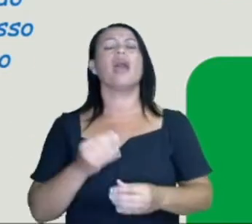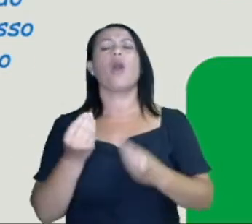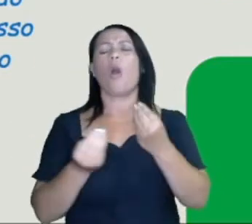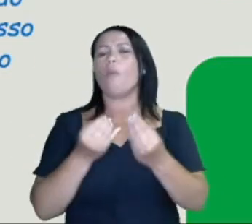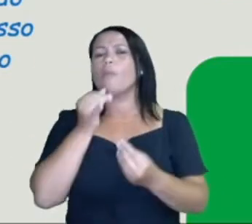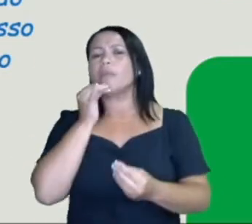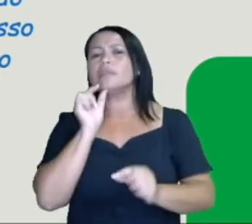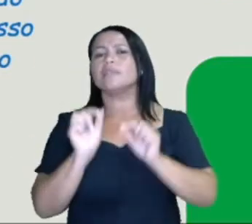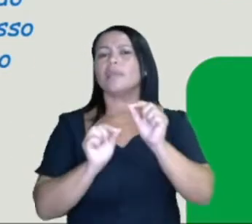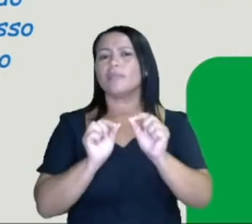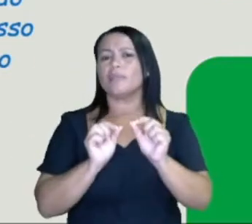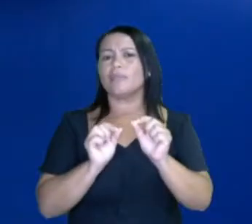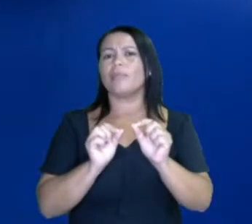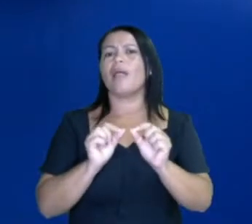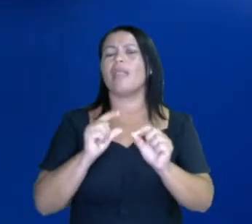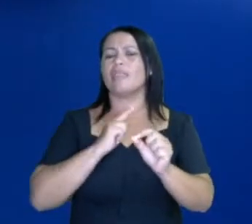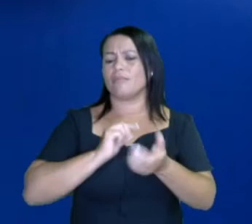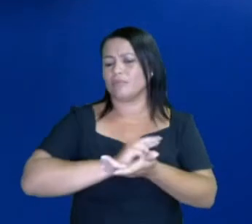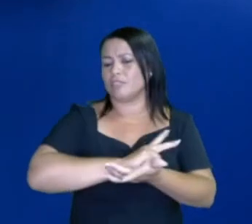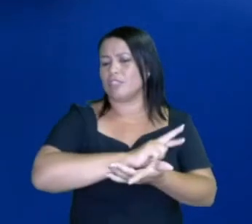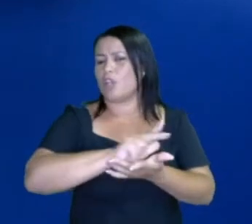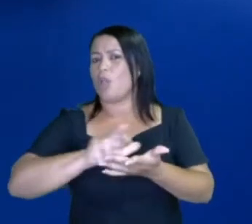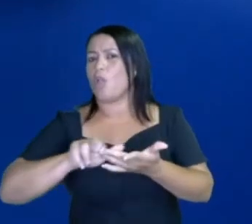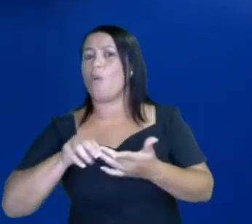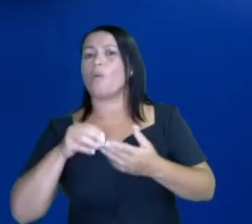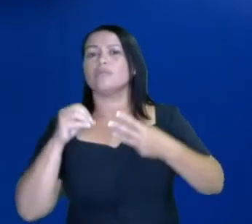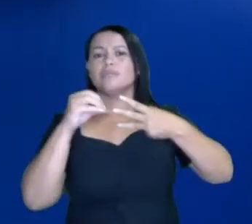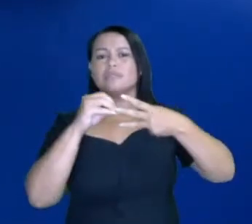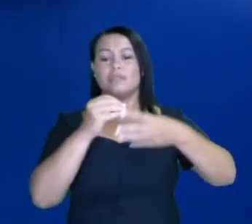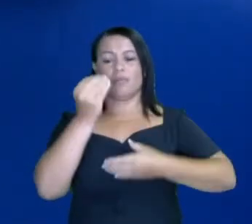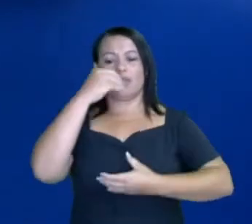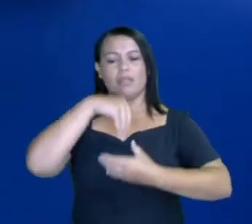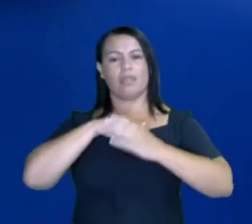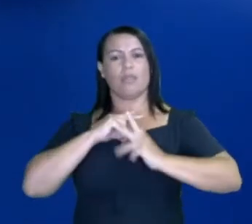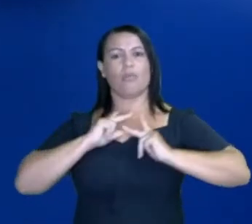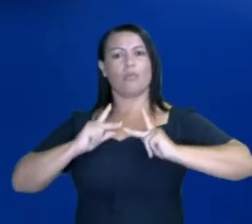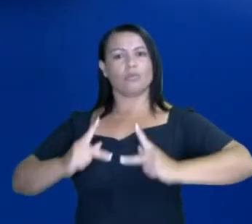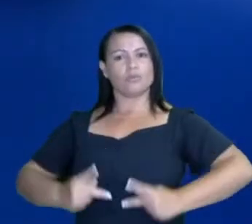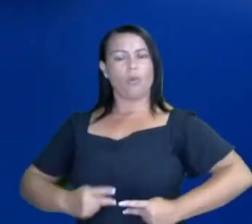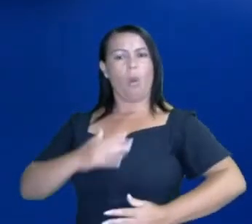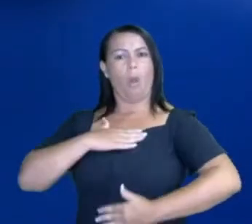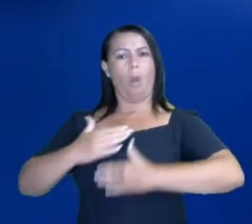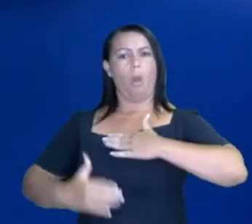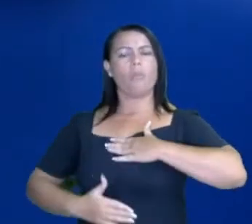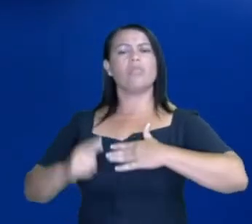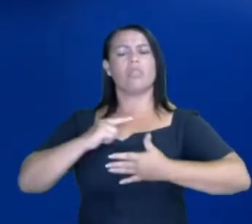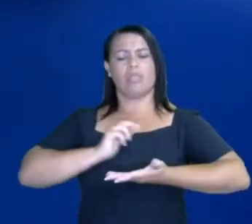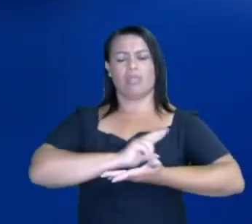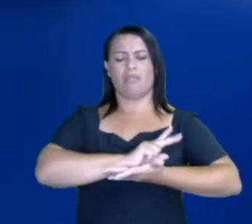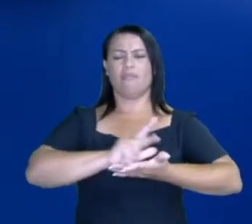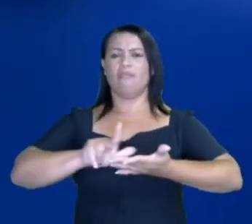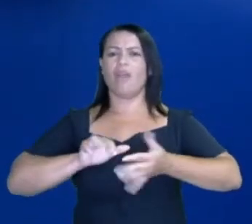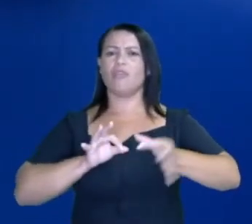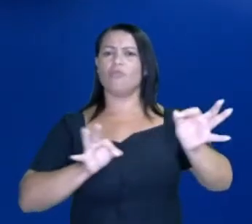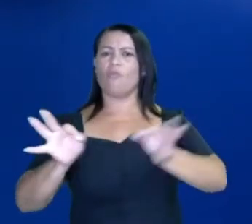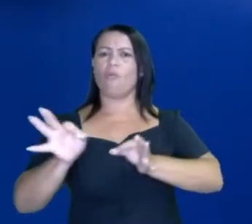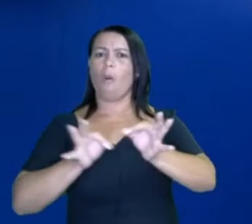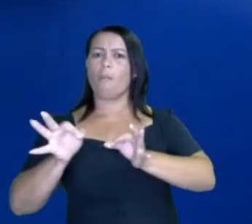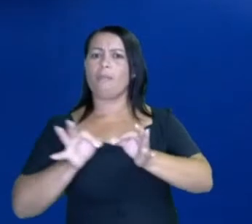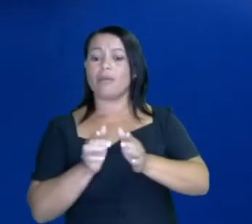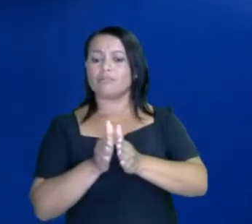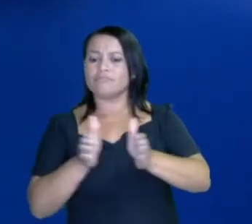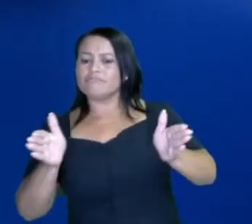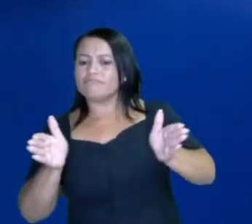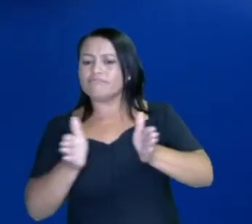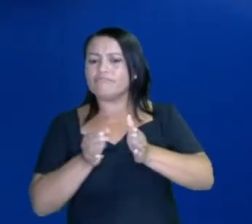Portanto, temos trilhões de células no nosso corpo de diversos formatos e tamanhos. Por